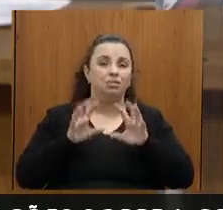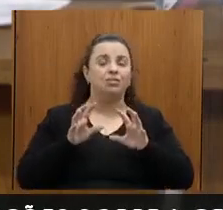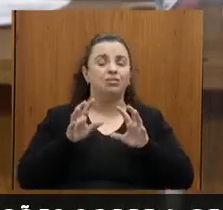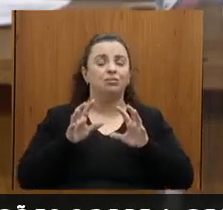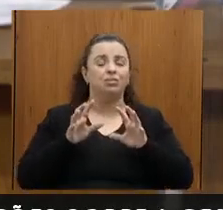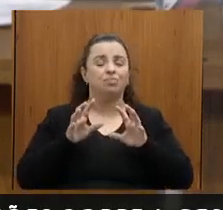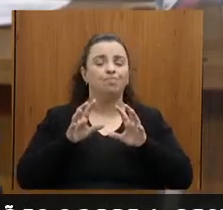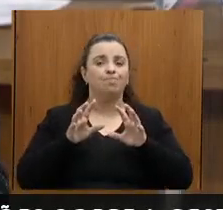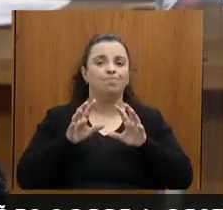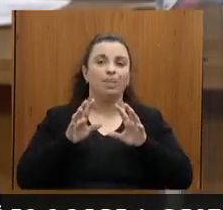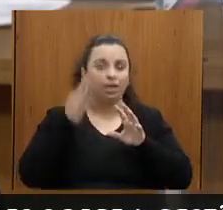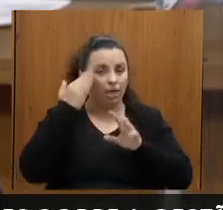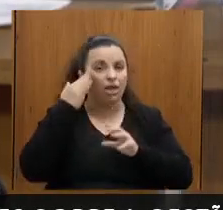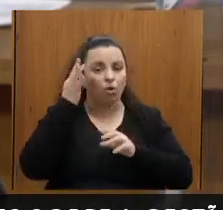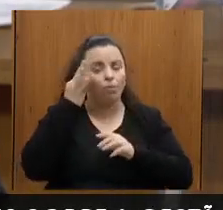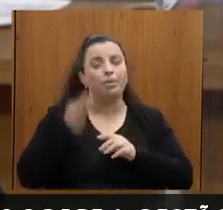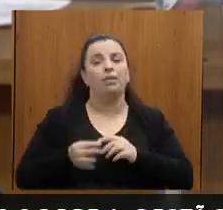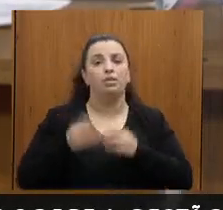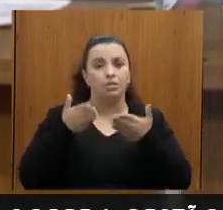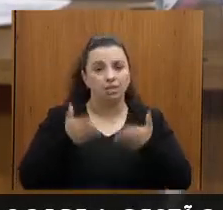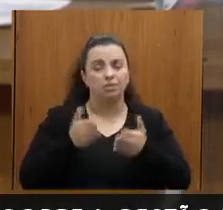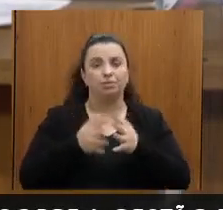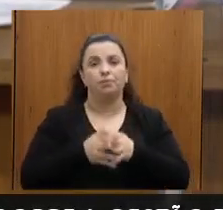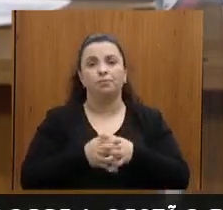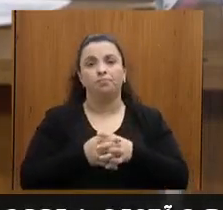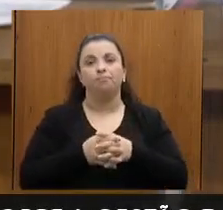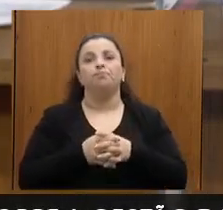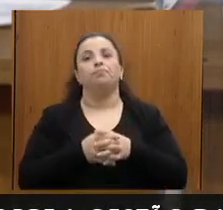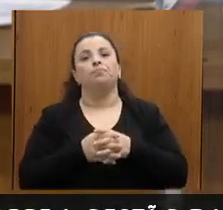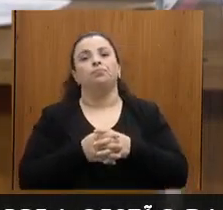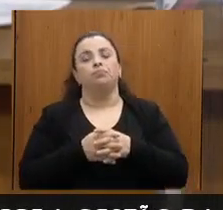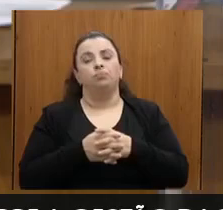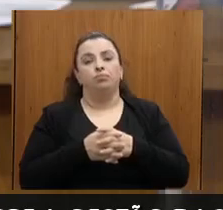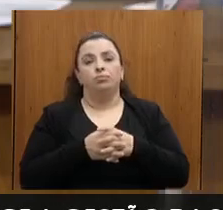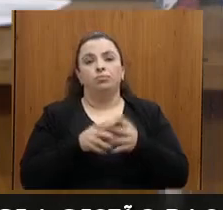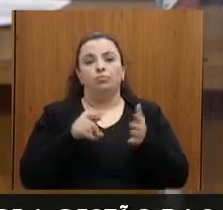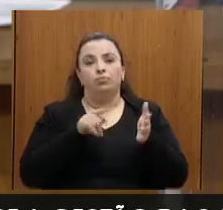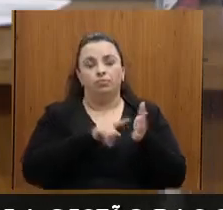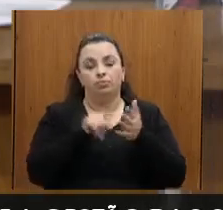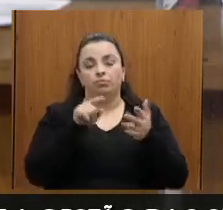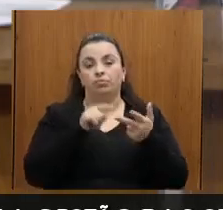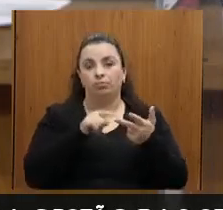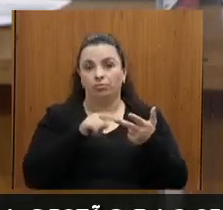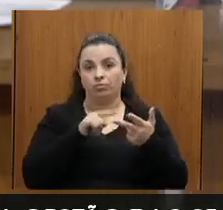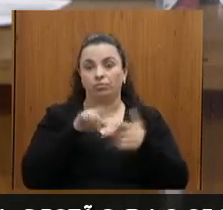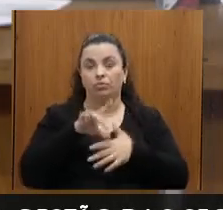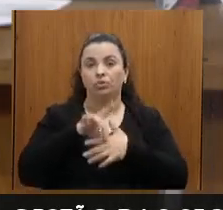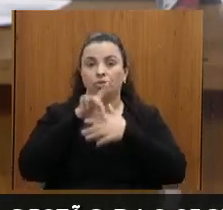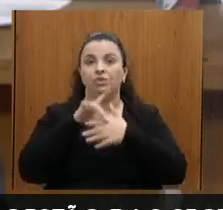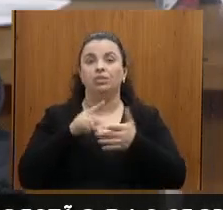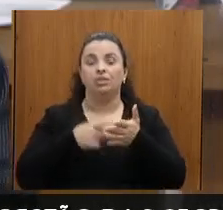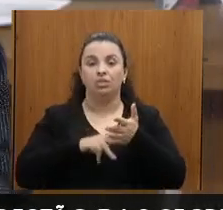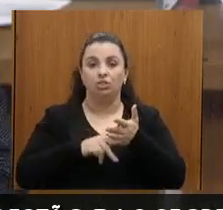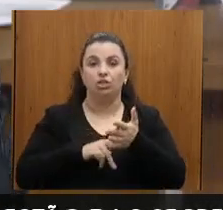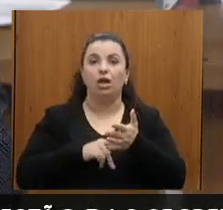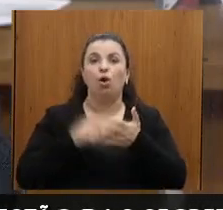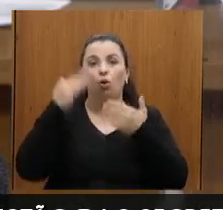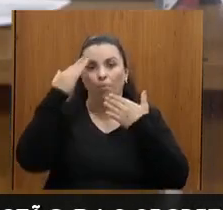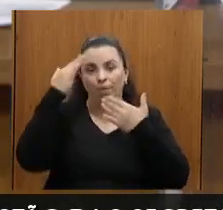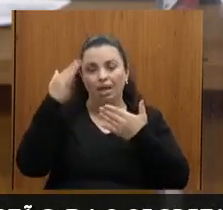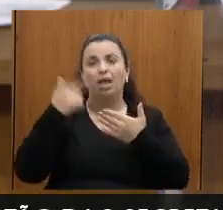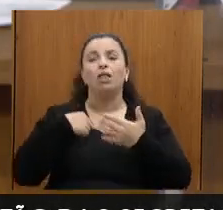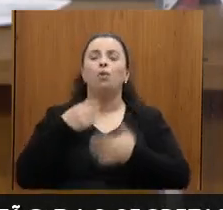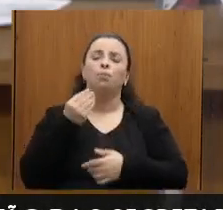Com relação aos dirigentes sindicais, essa convocação, agradeço muito a oportunidade de esclarecer essa situação.